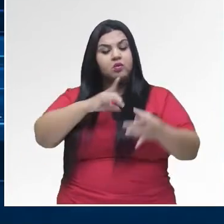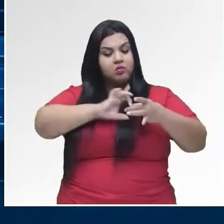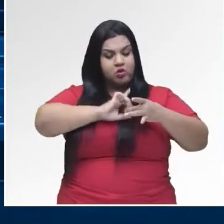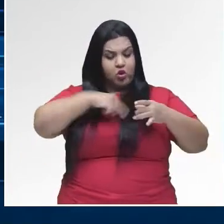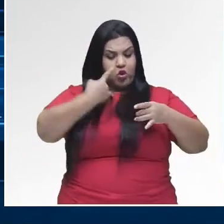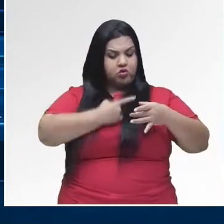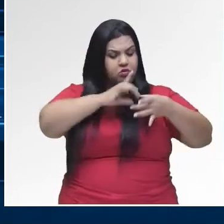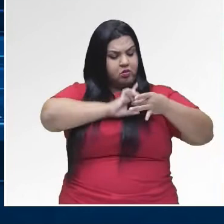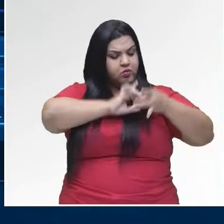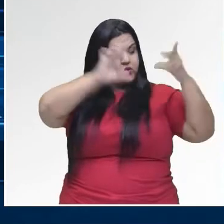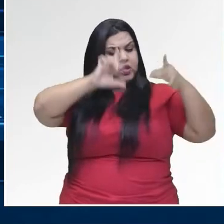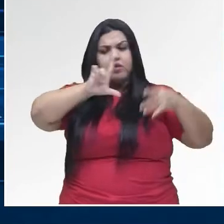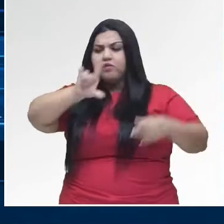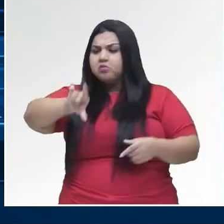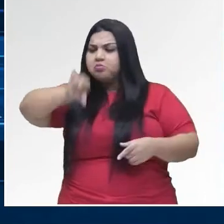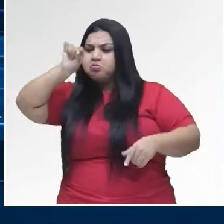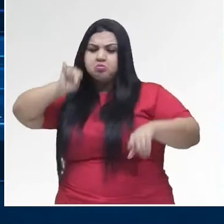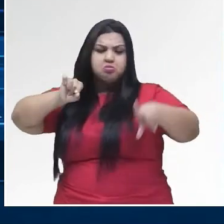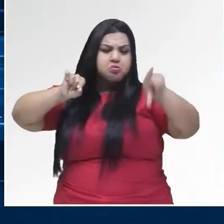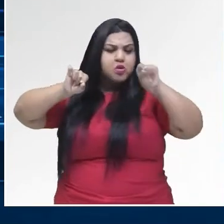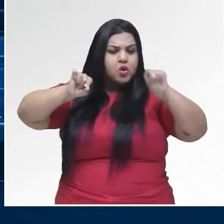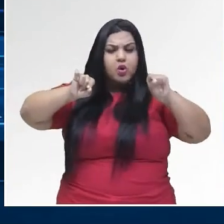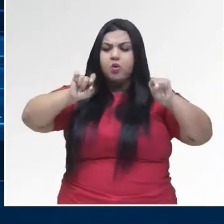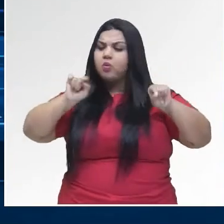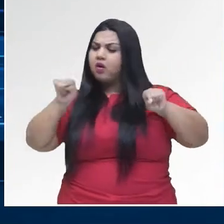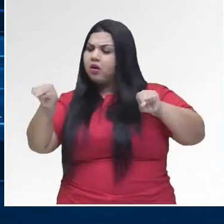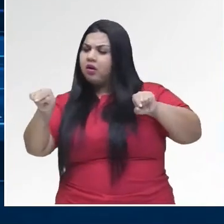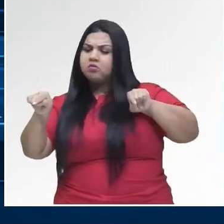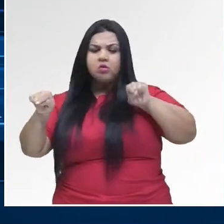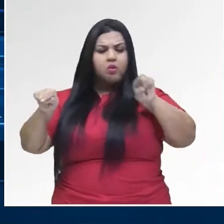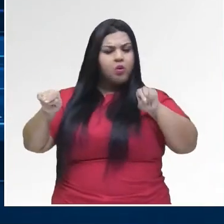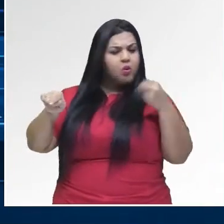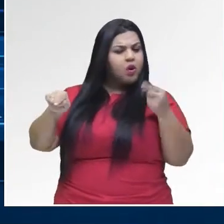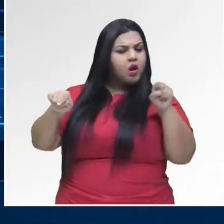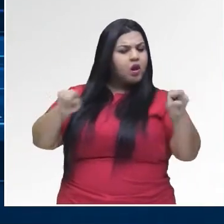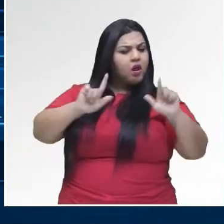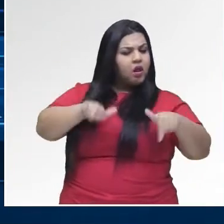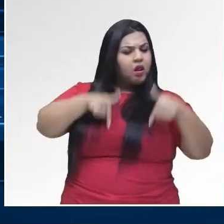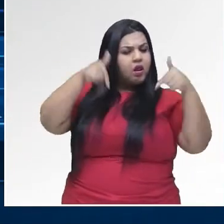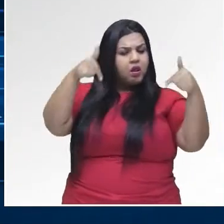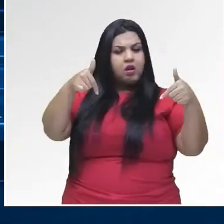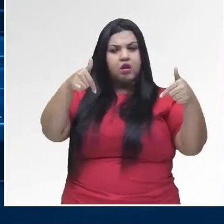para escolher entre esta ou aquela ação,